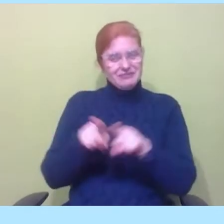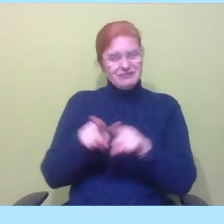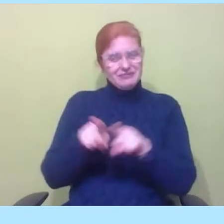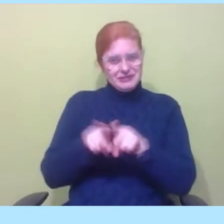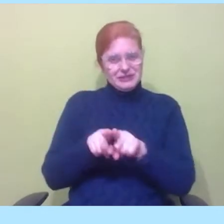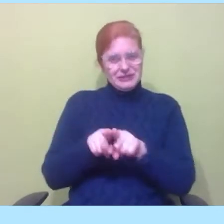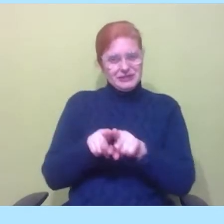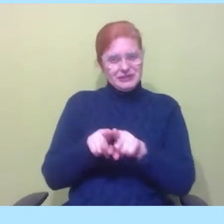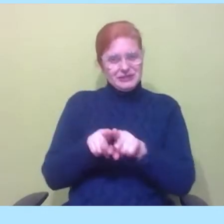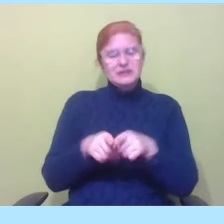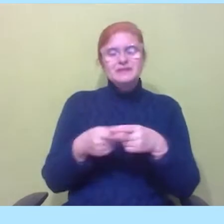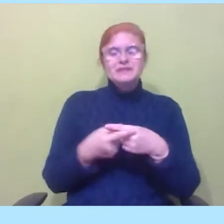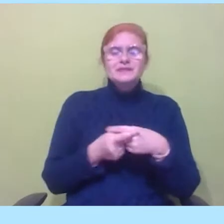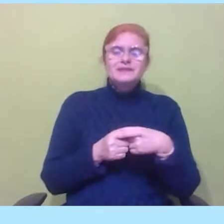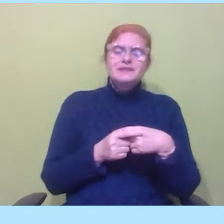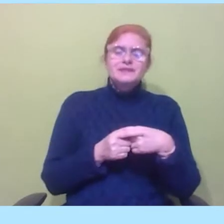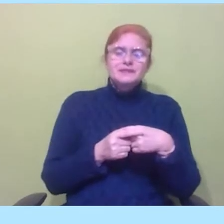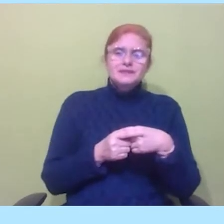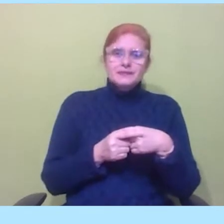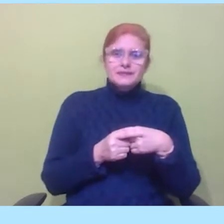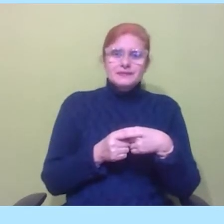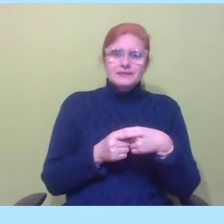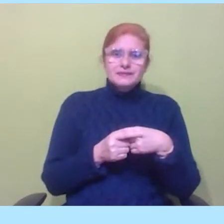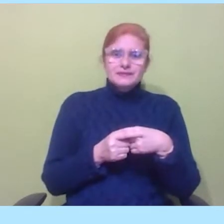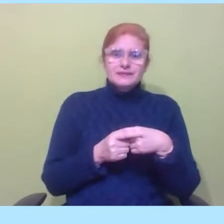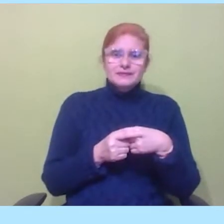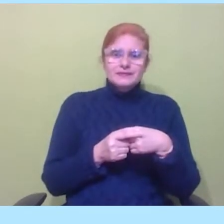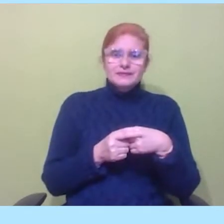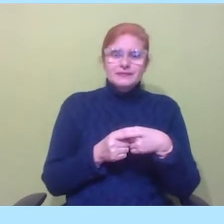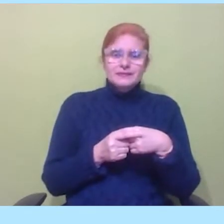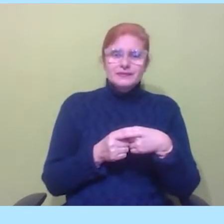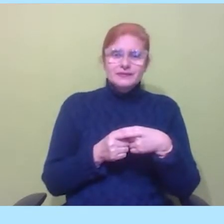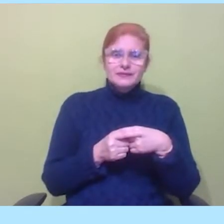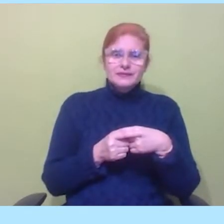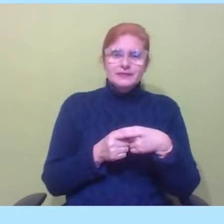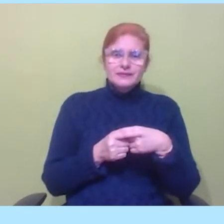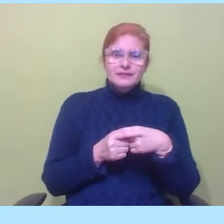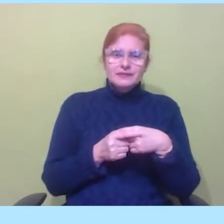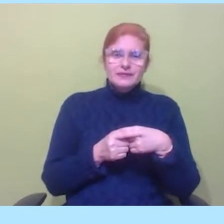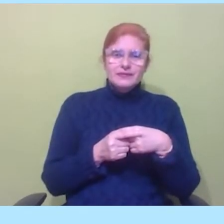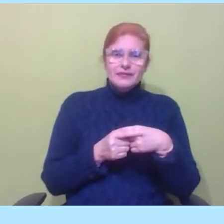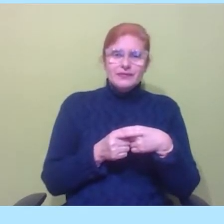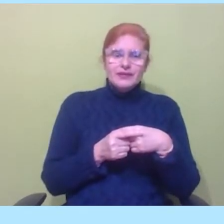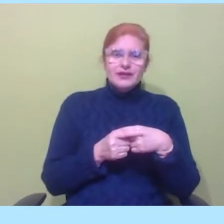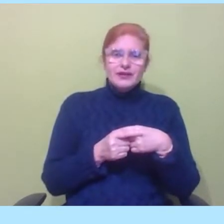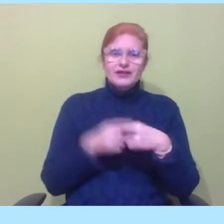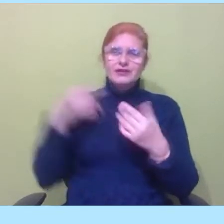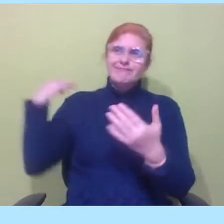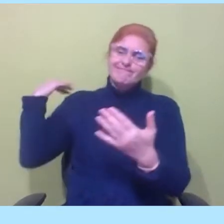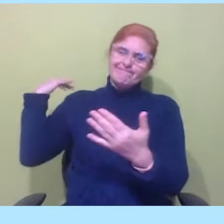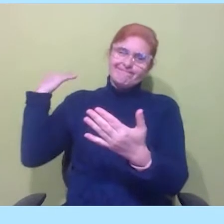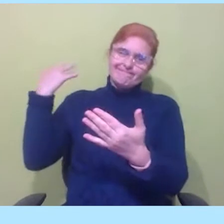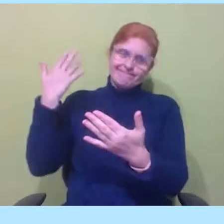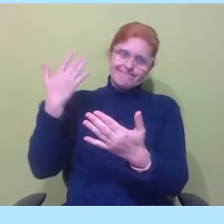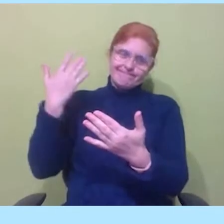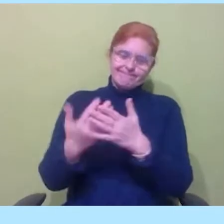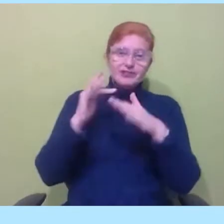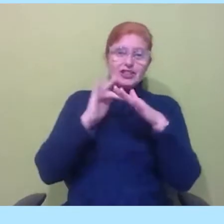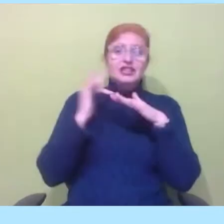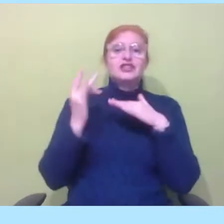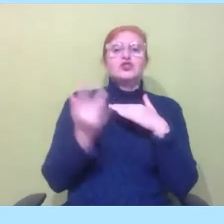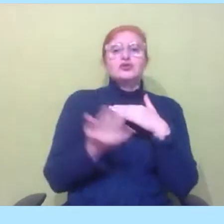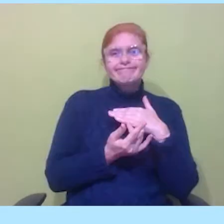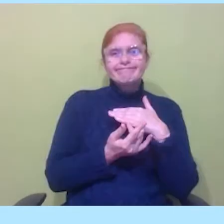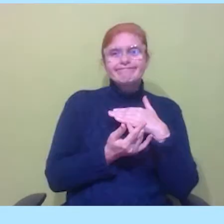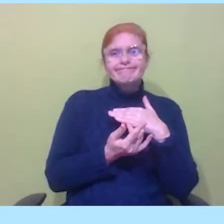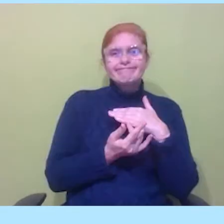Bom, pegando já lá desde o começo a questão das redes sociais, chegaram, né, já no comentário de Guaraná,